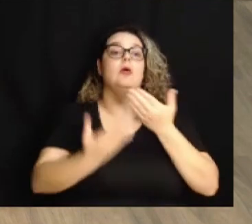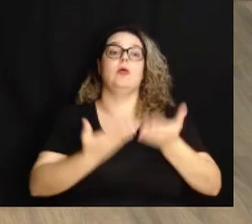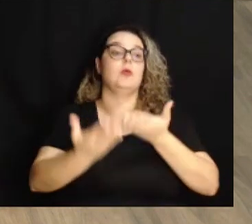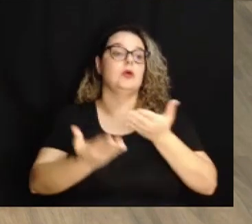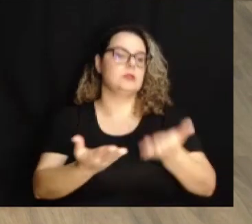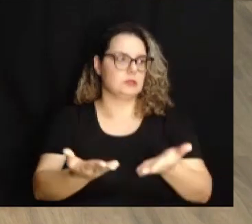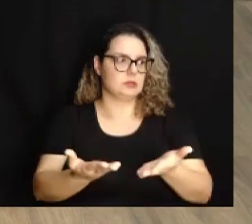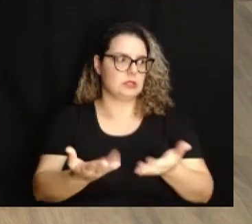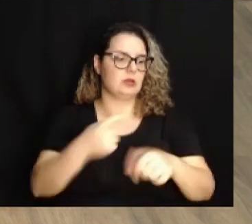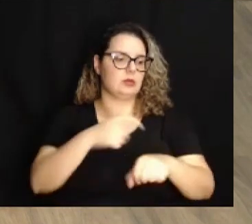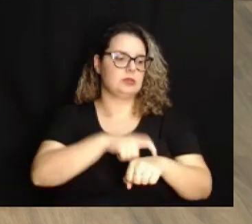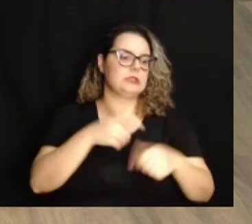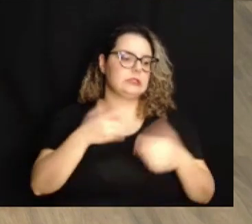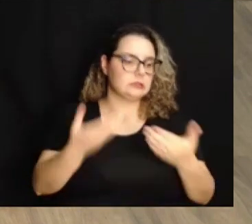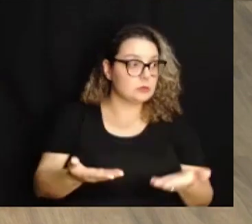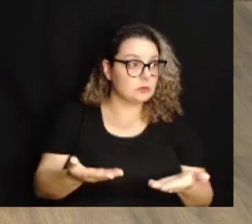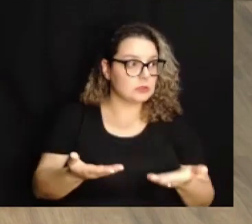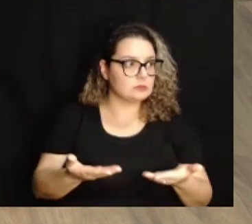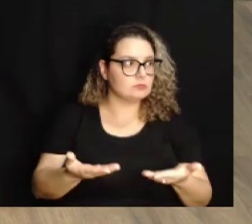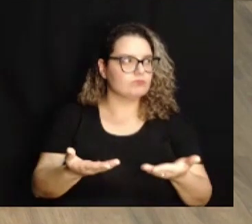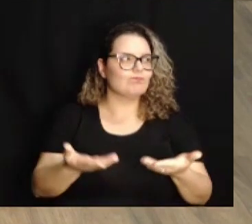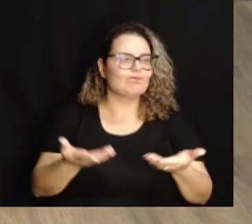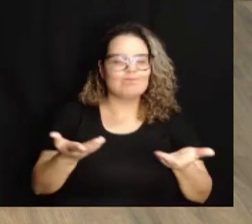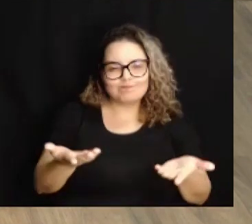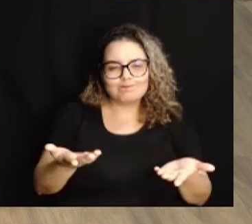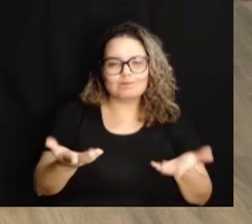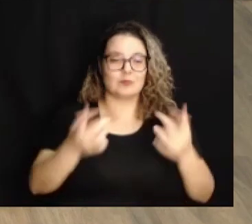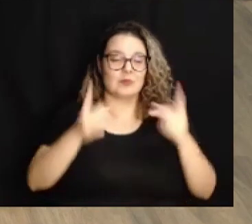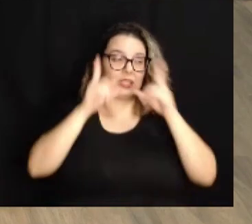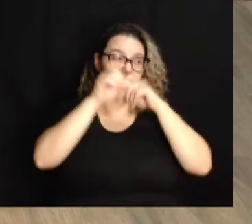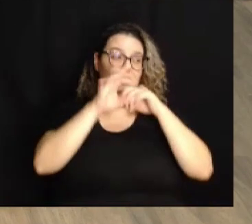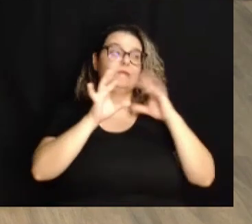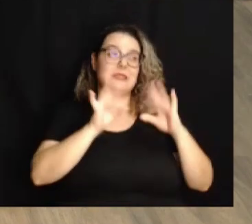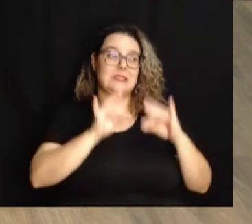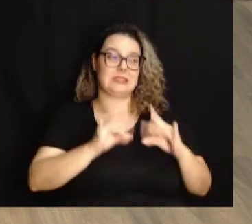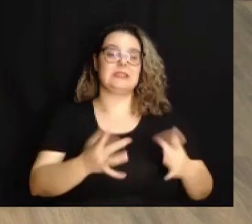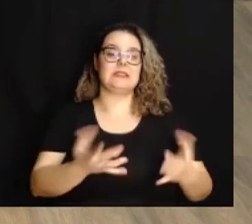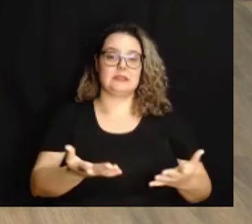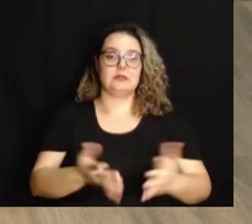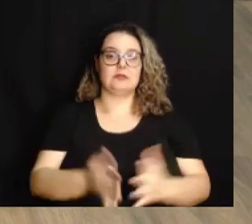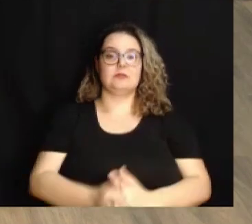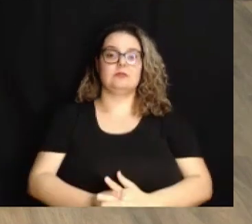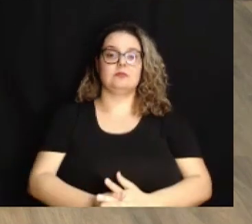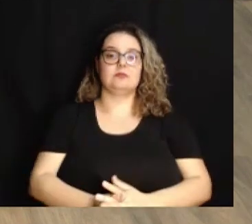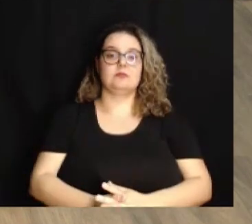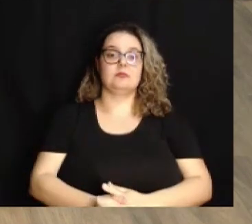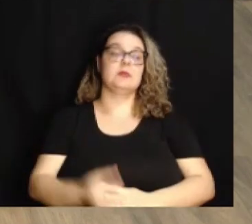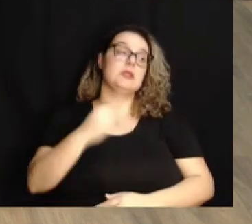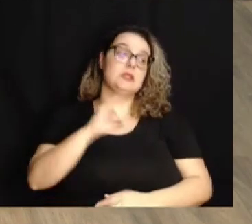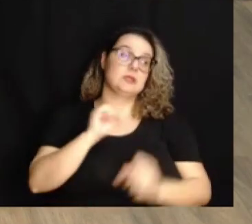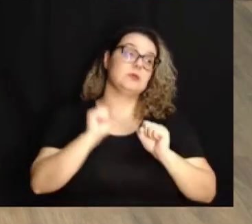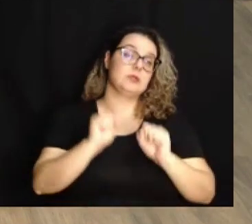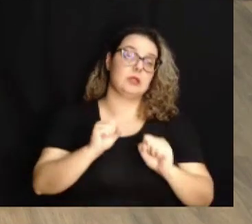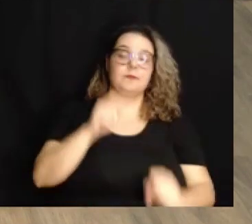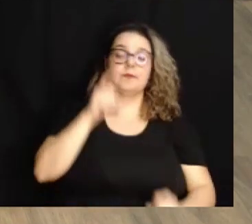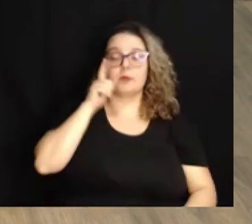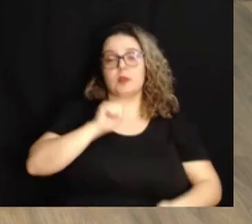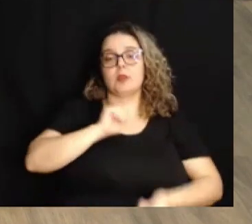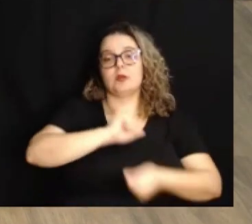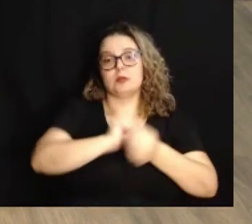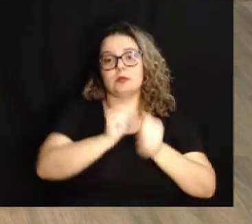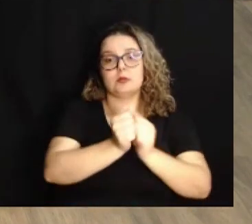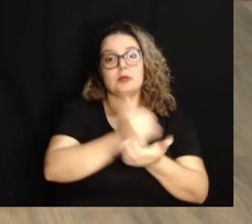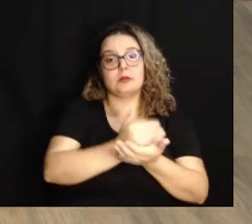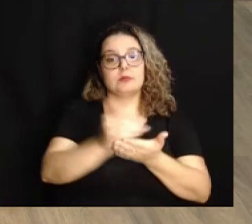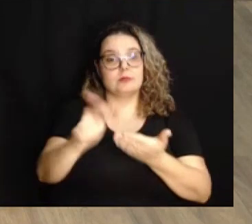fase tão delicada da vida, e que se a gente puder, a gente consegue ressignificar. Fácil? Não é.